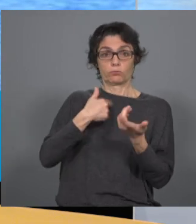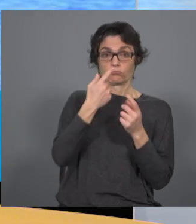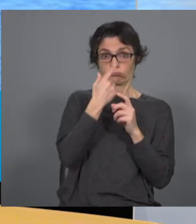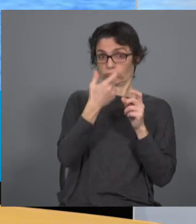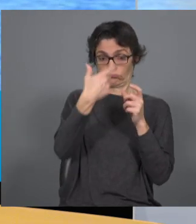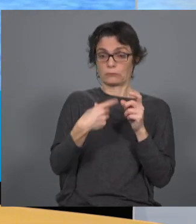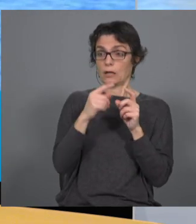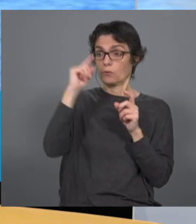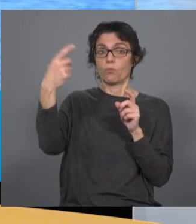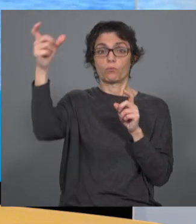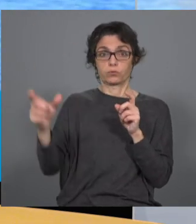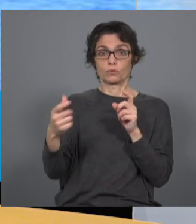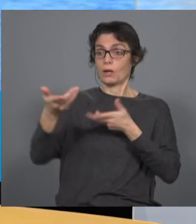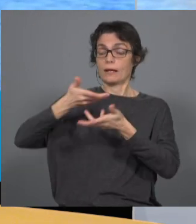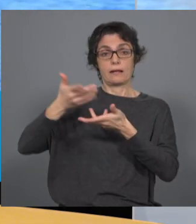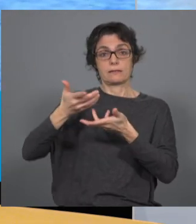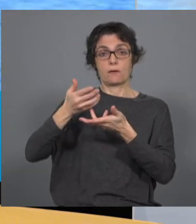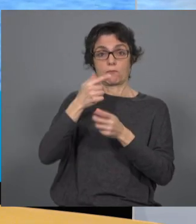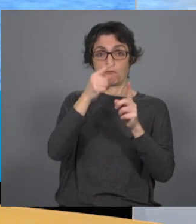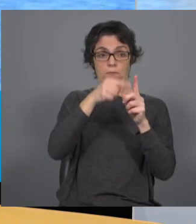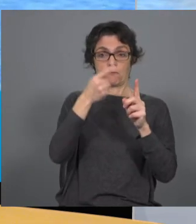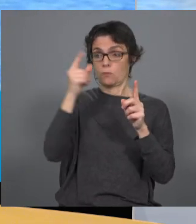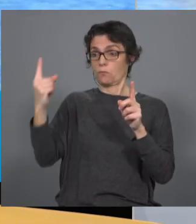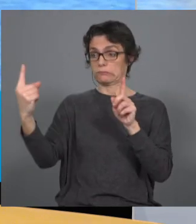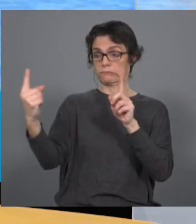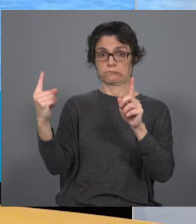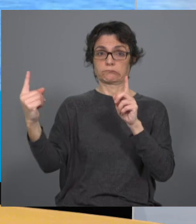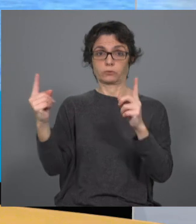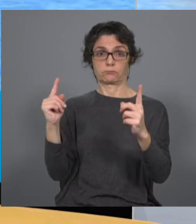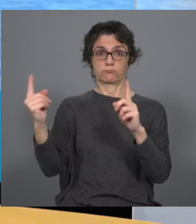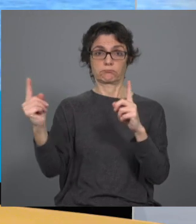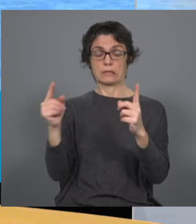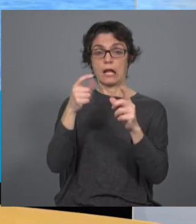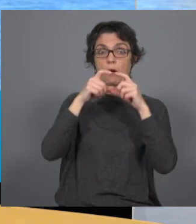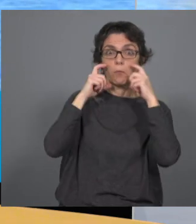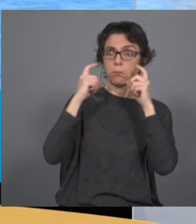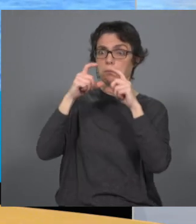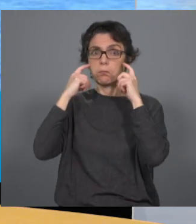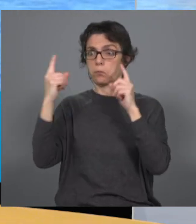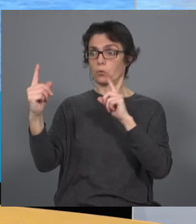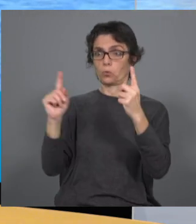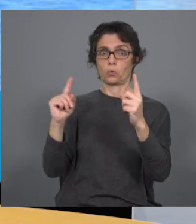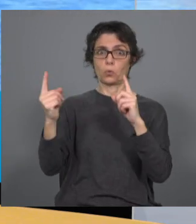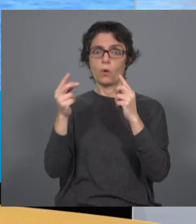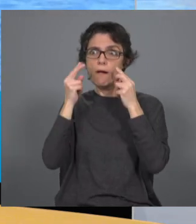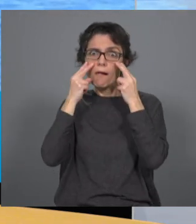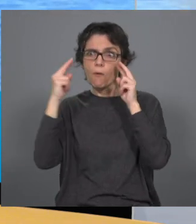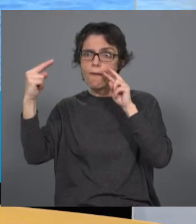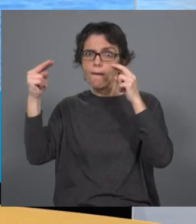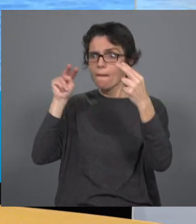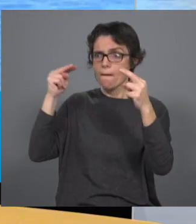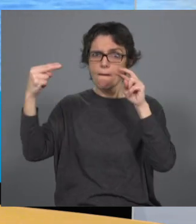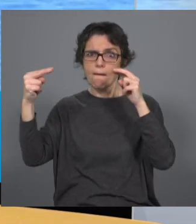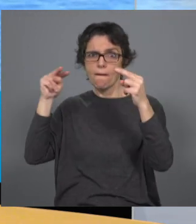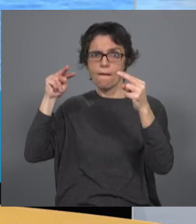alguma dificuldade que surge pelo facto de eu não ver o seu rosto, de não perceber, às vezes, posso perceber pelo olhar, mas